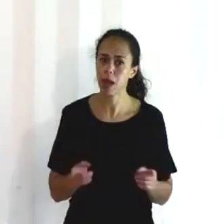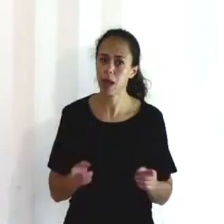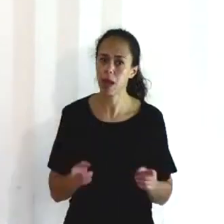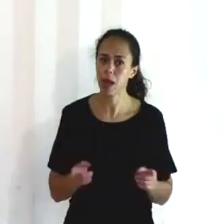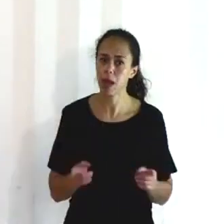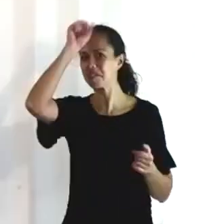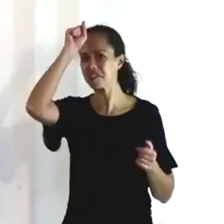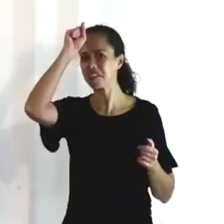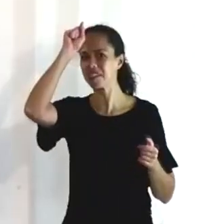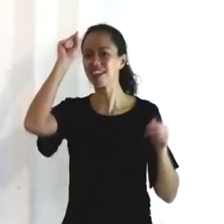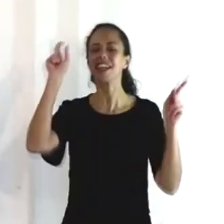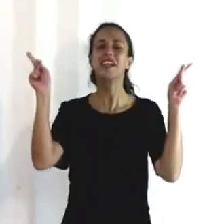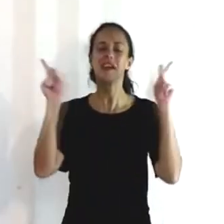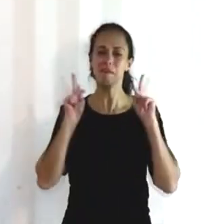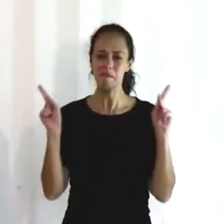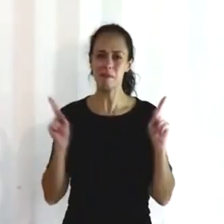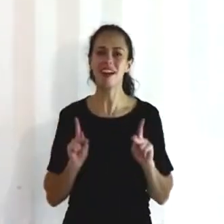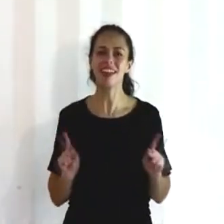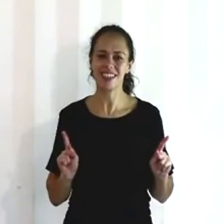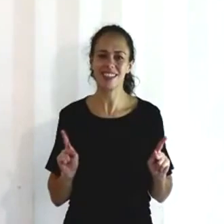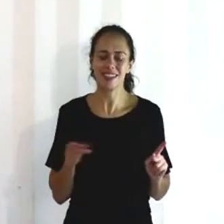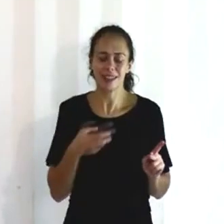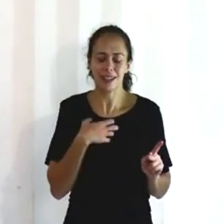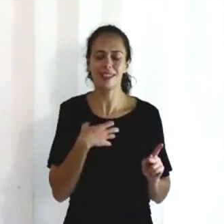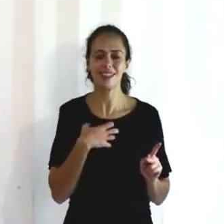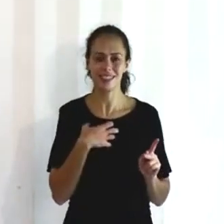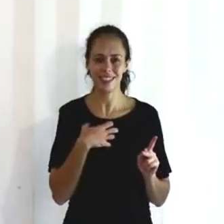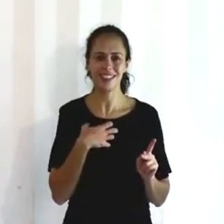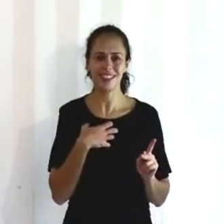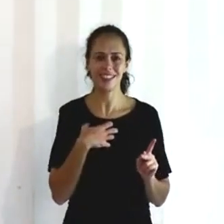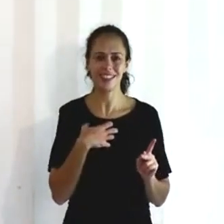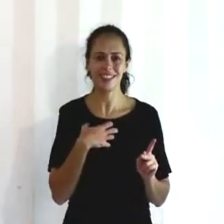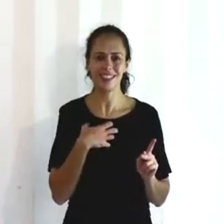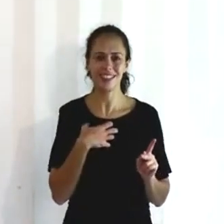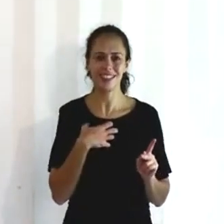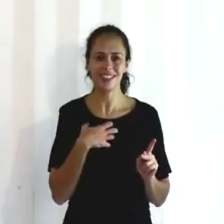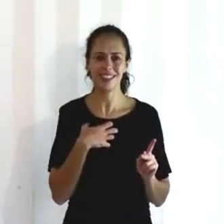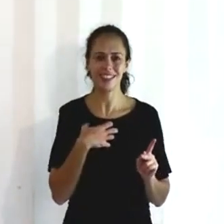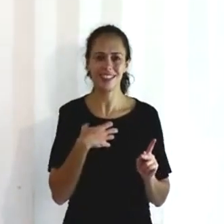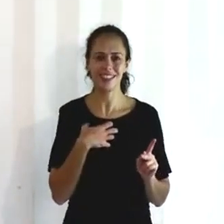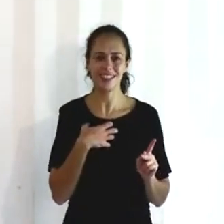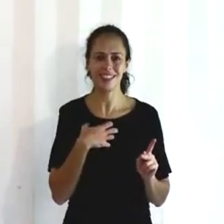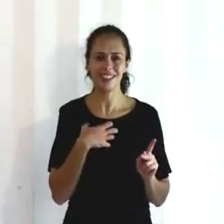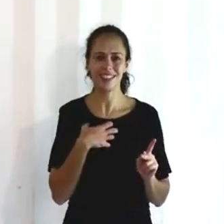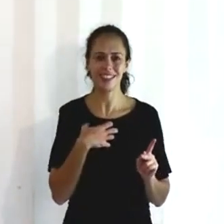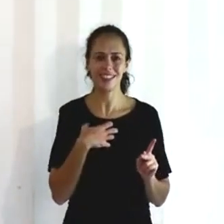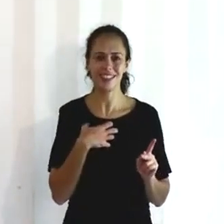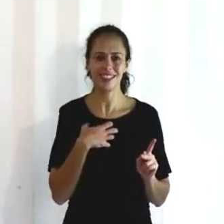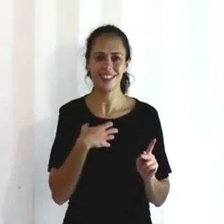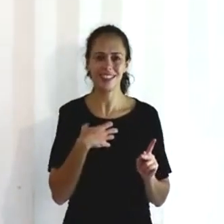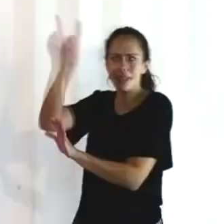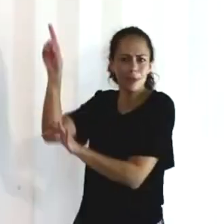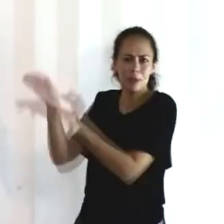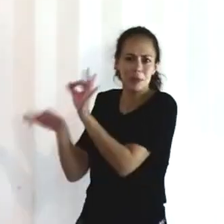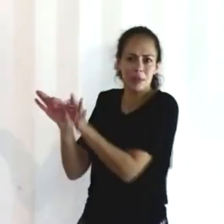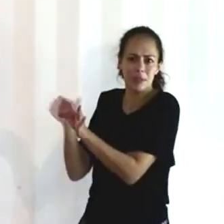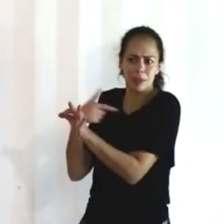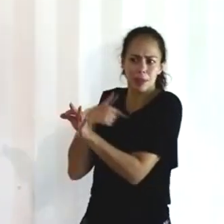surge de um ambiente em que o Senhor Deus é juiz e não